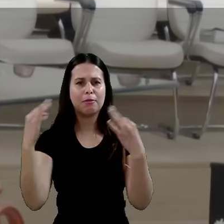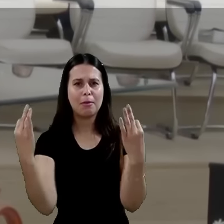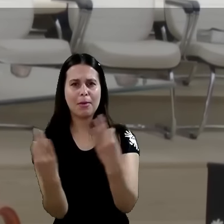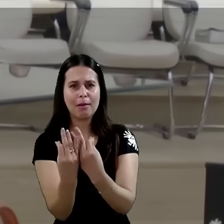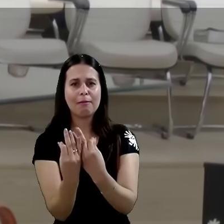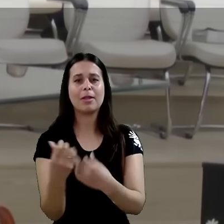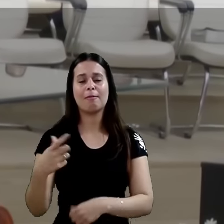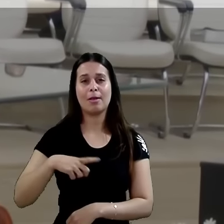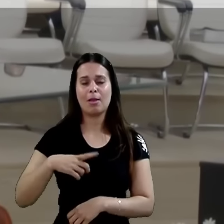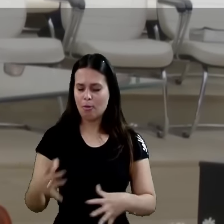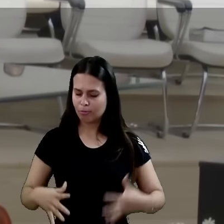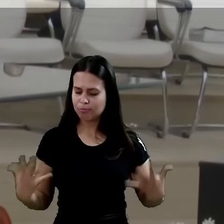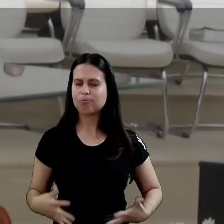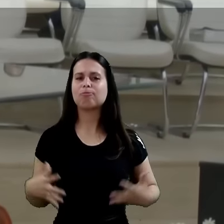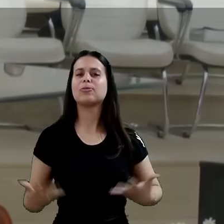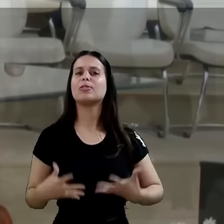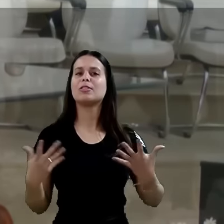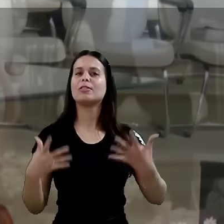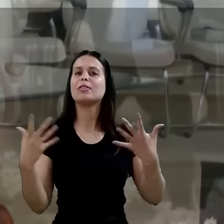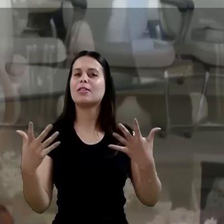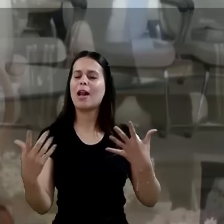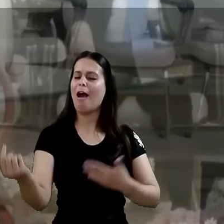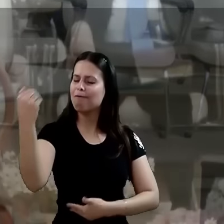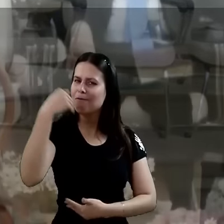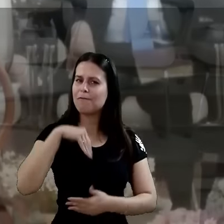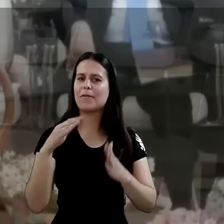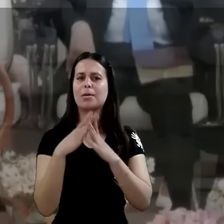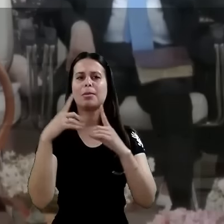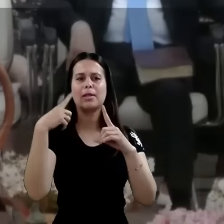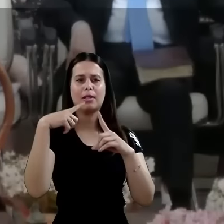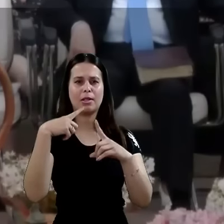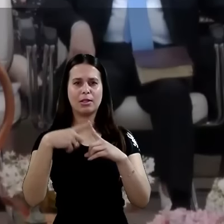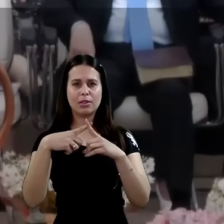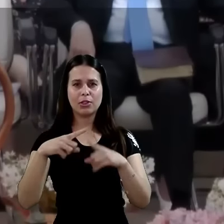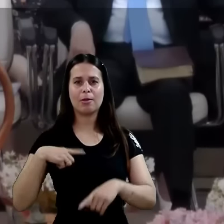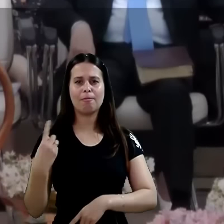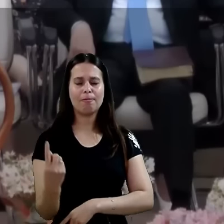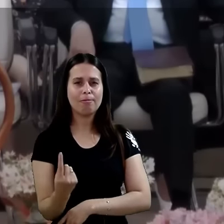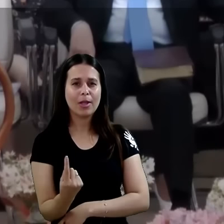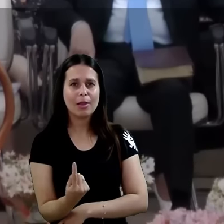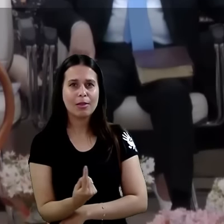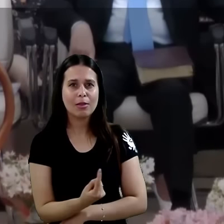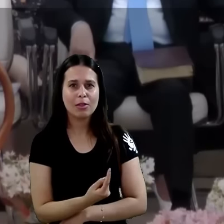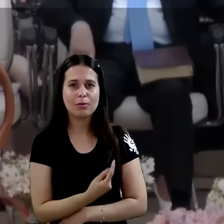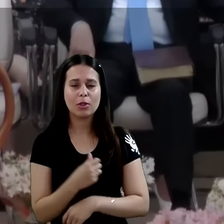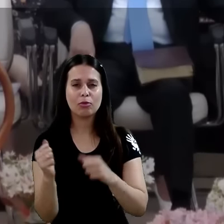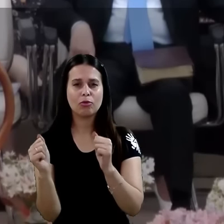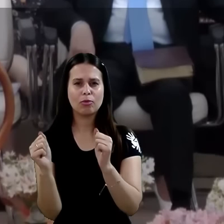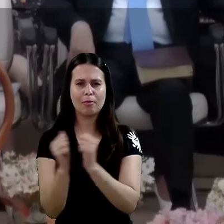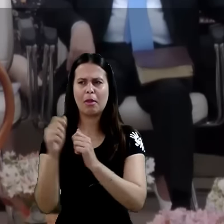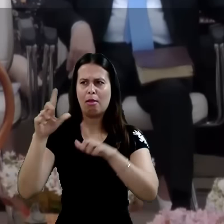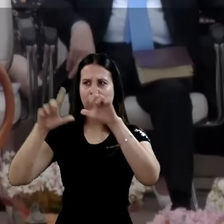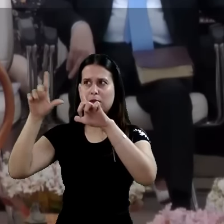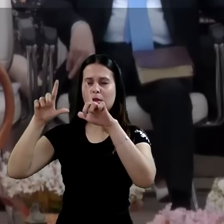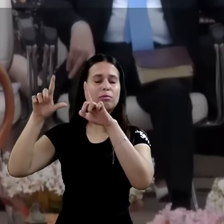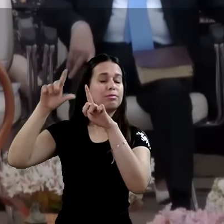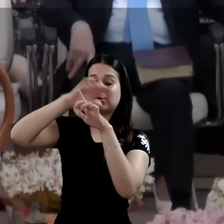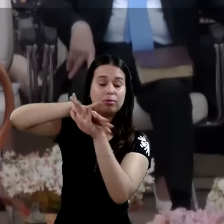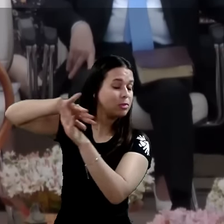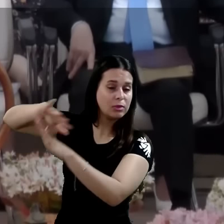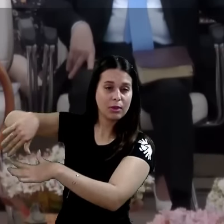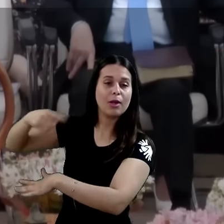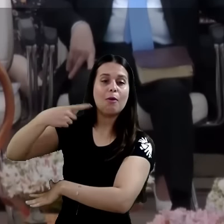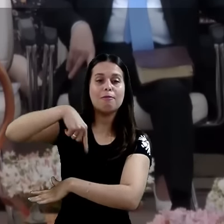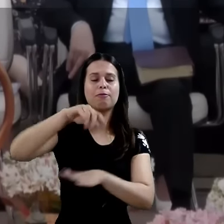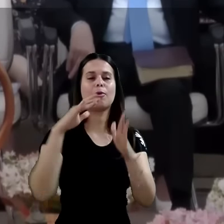nos impulsionar a vir à igreja nós vamos deixar as telas de dizer eu vou porque